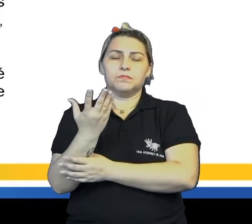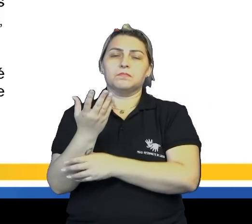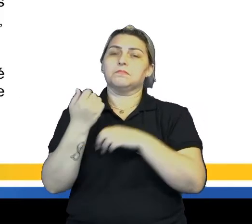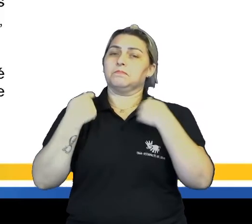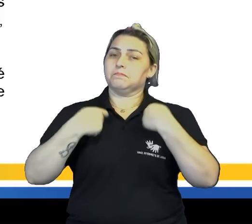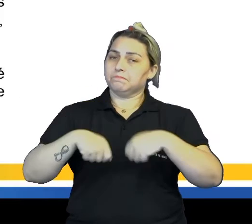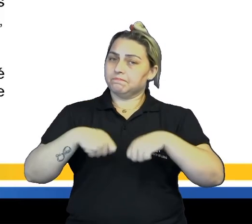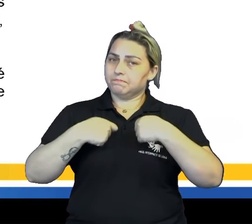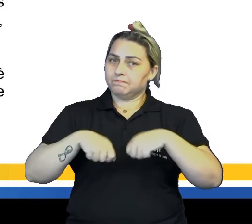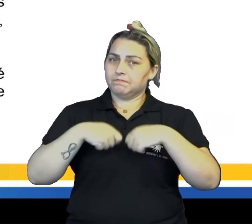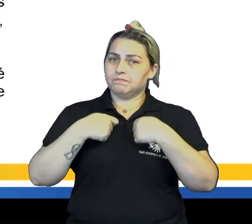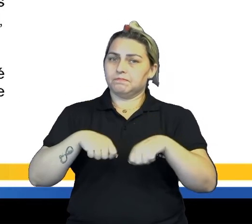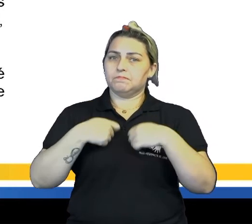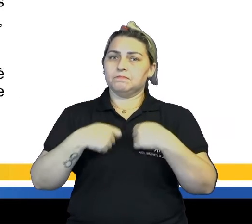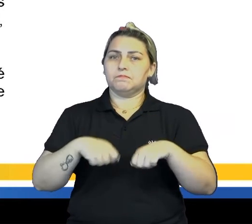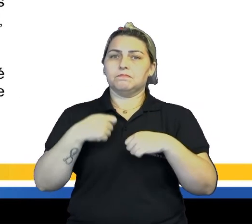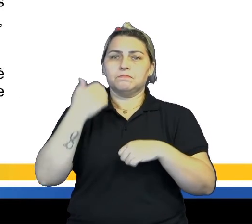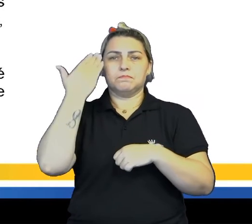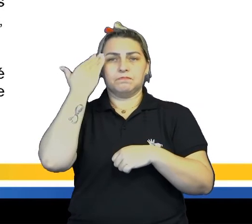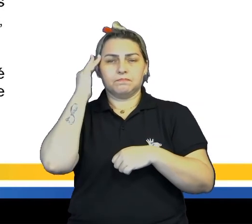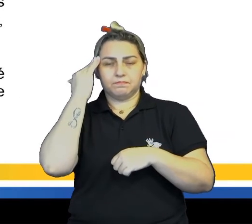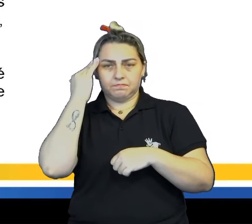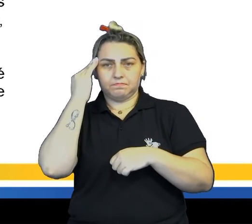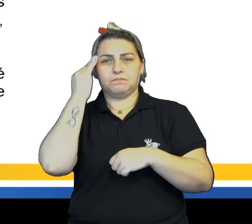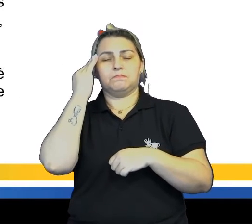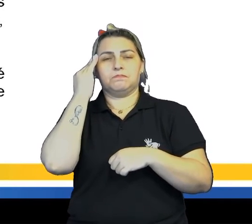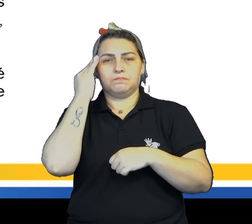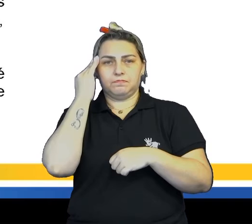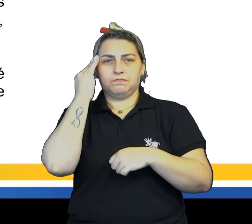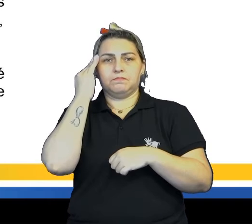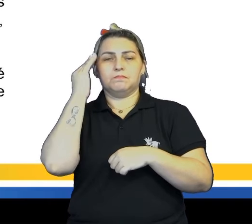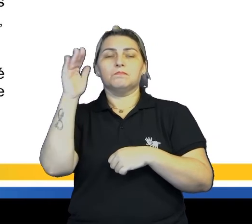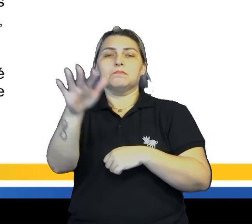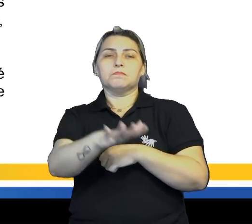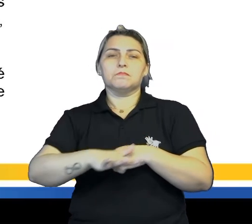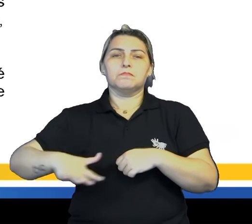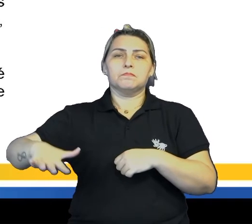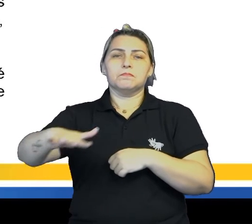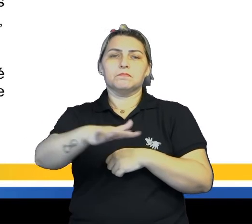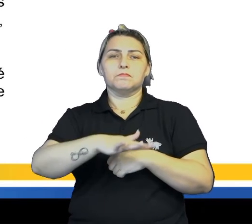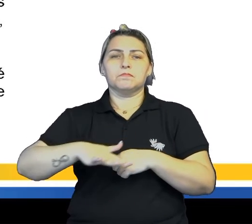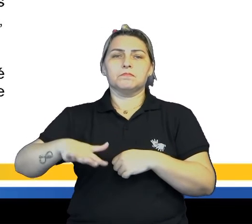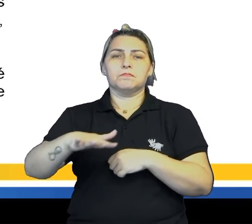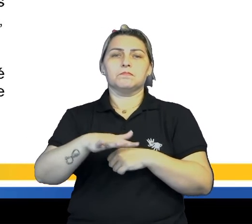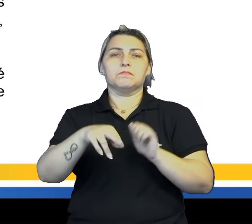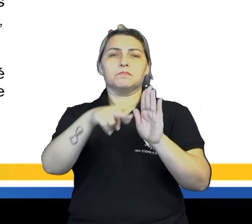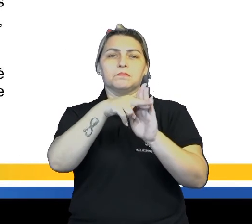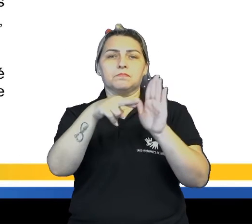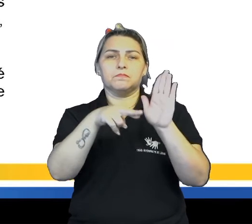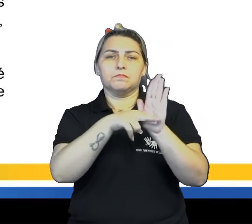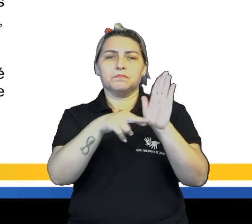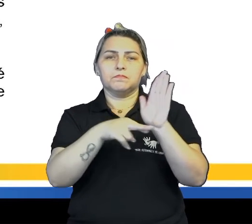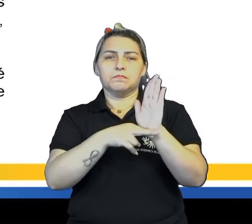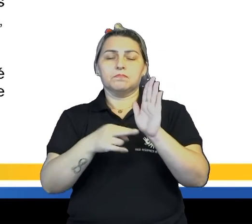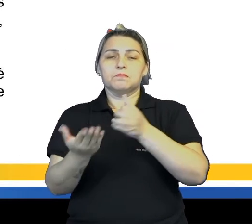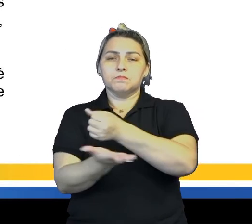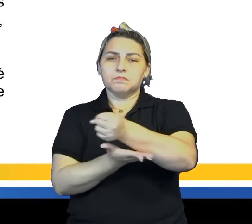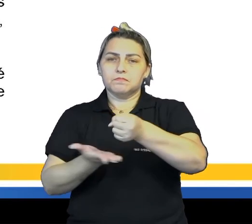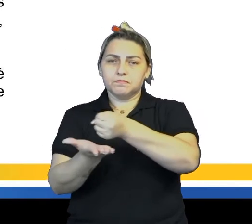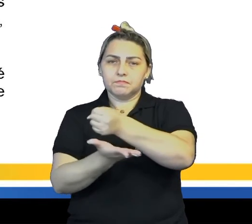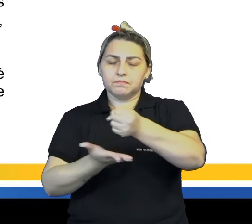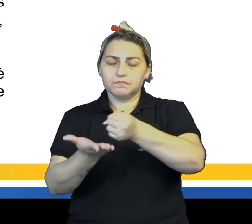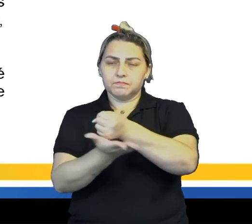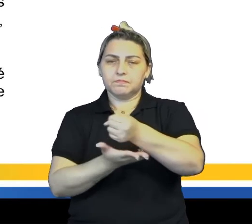para suprir a necessidade de se entender os fenômenos sociais e as regras fundamentais pelas